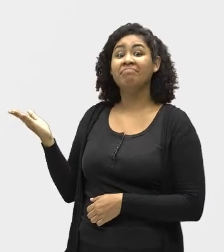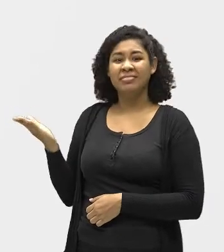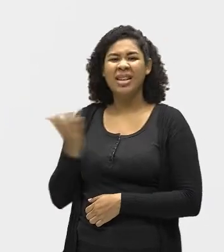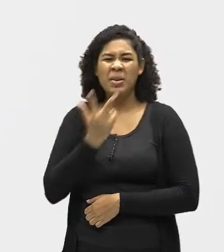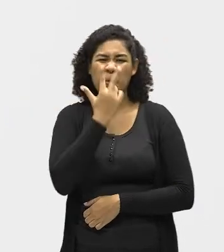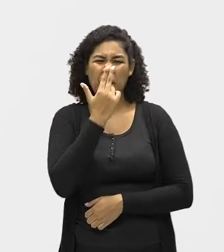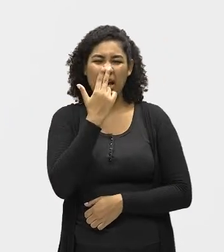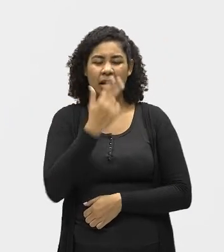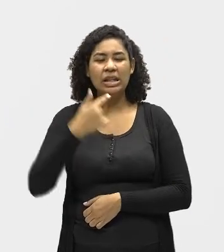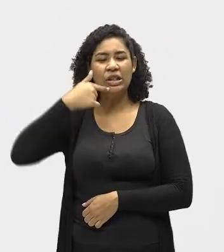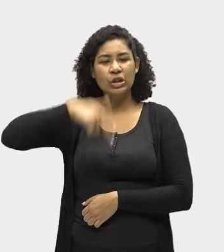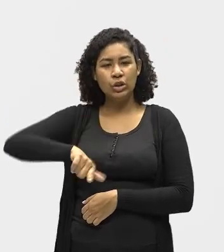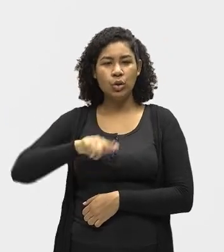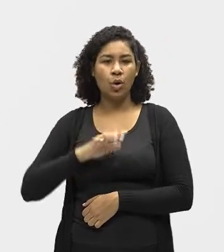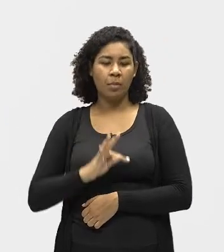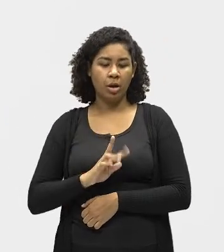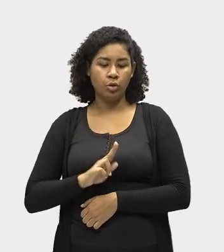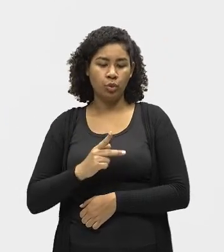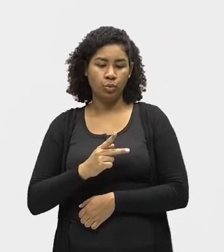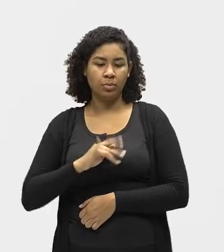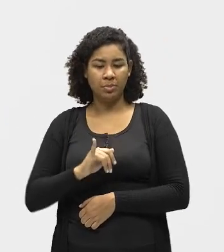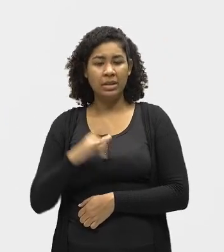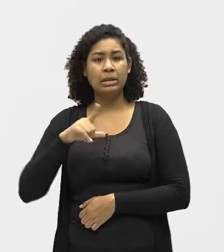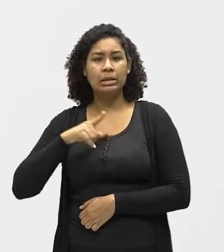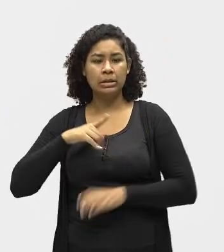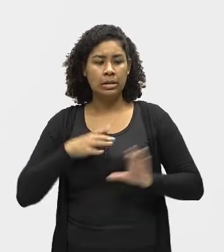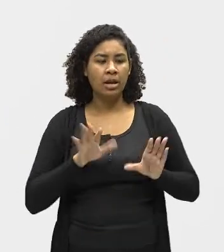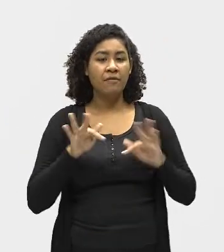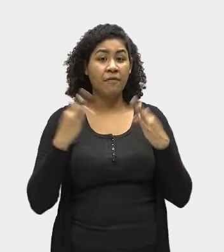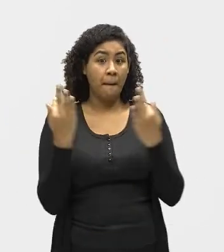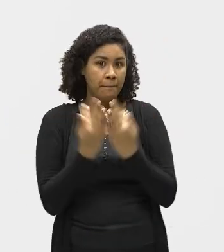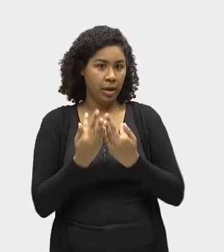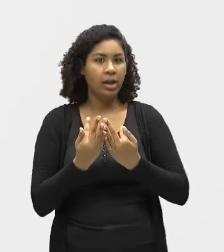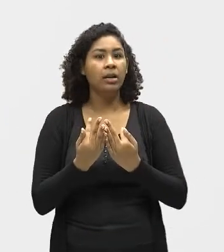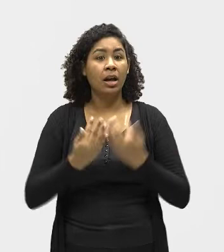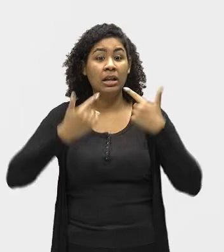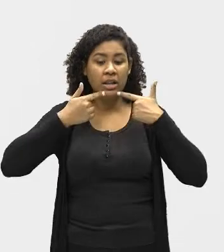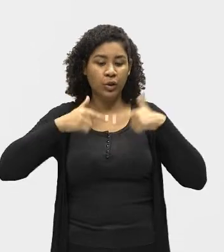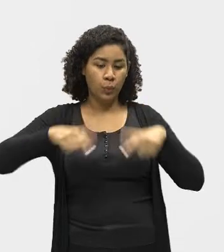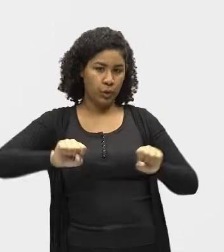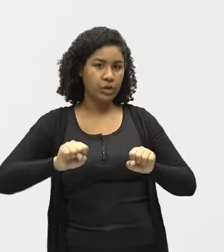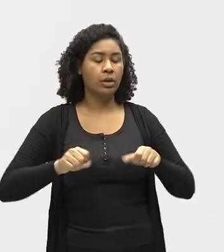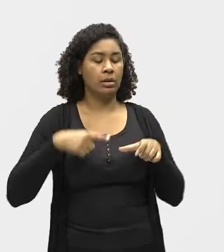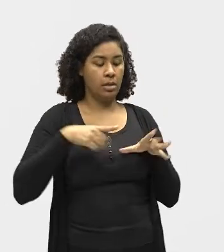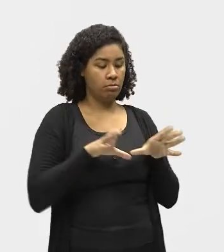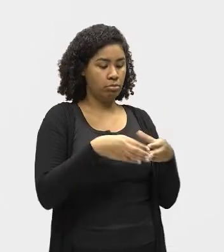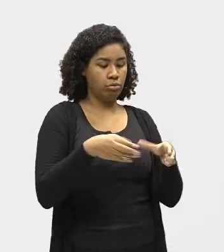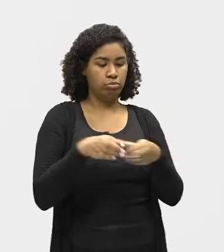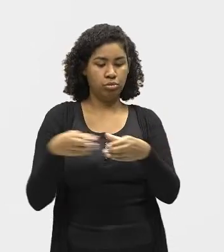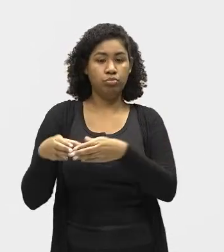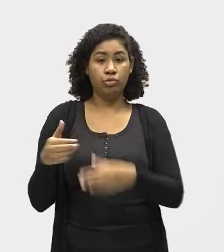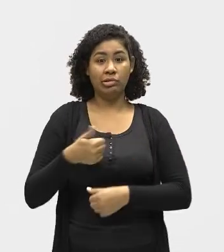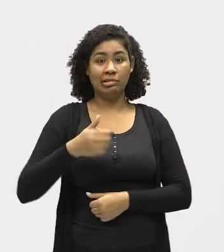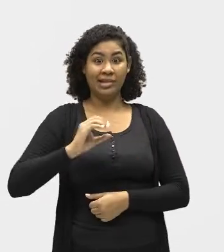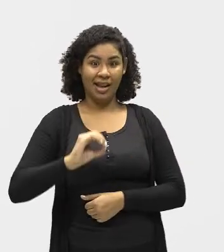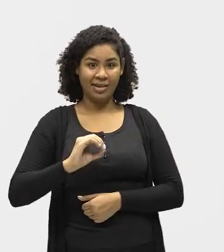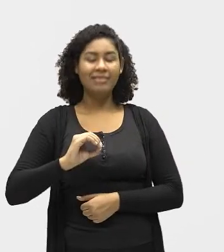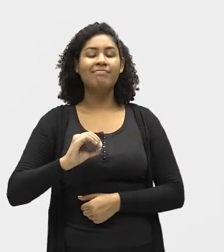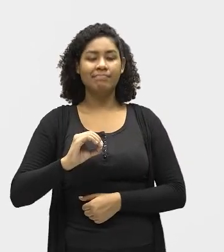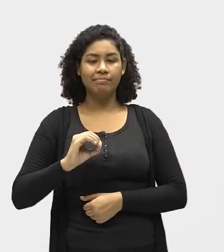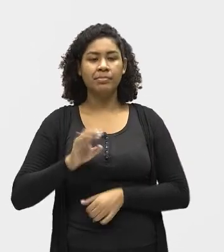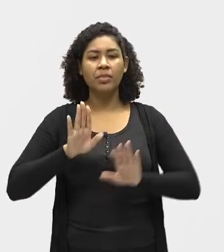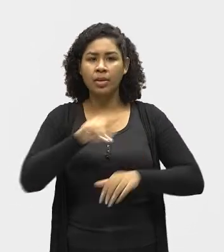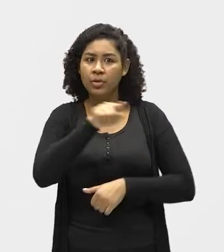é formado por 10 famílias linguísticas. E para ficar bem fixado na cabecinha de vocês essa aula, eu trouxe para vocês